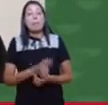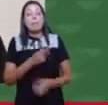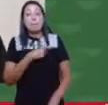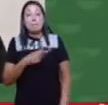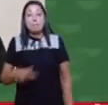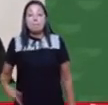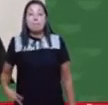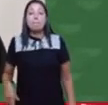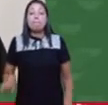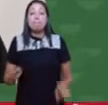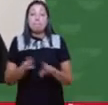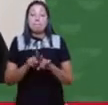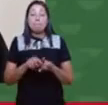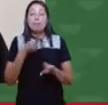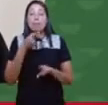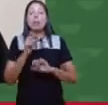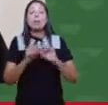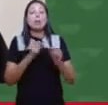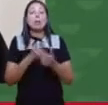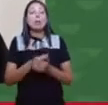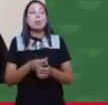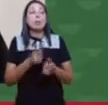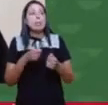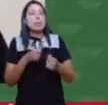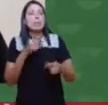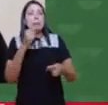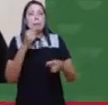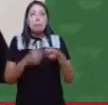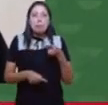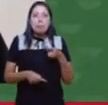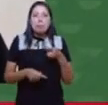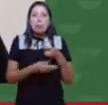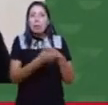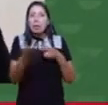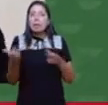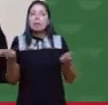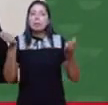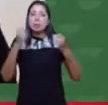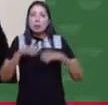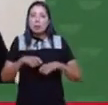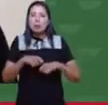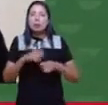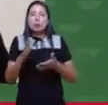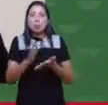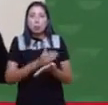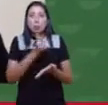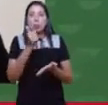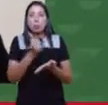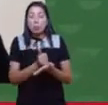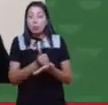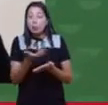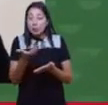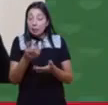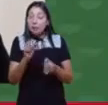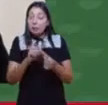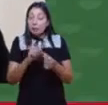presidentes de partido, inclusive, e falo: olha, nós temos que impedir essa possibilidade do golpe que ele quer armar de qualquer